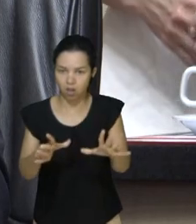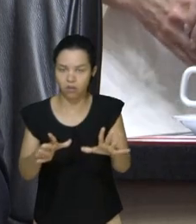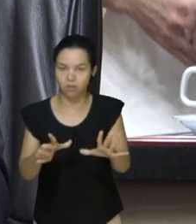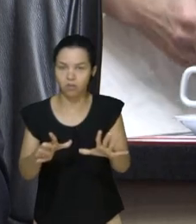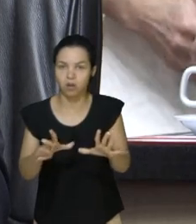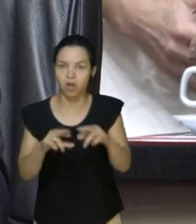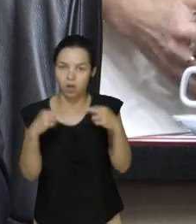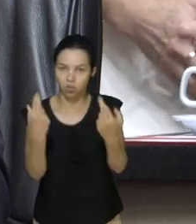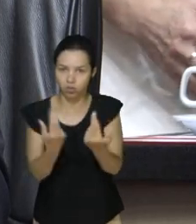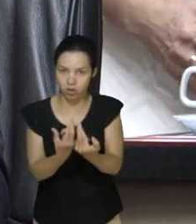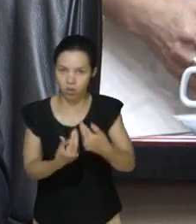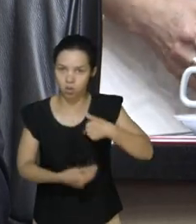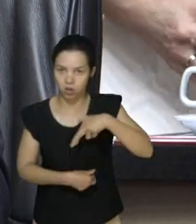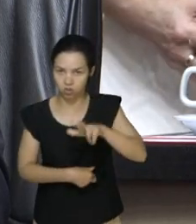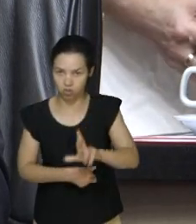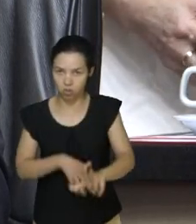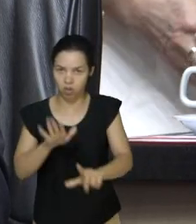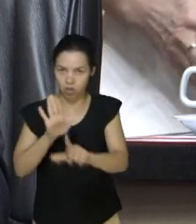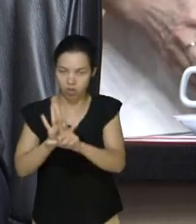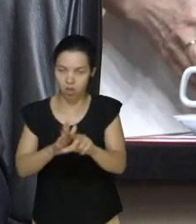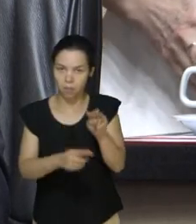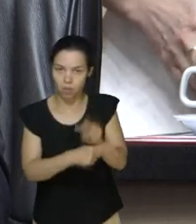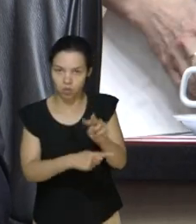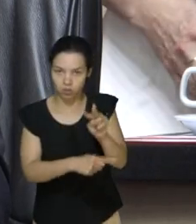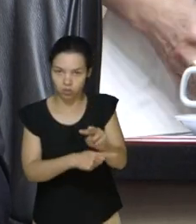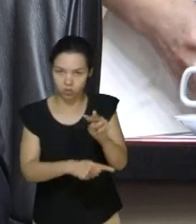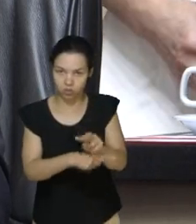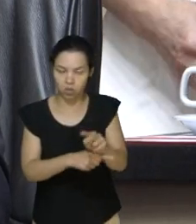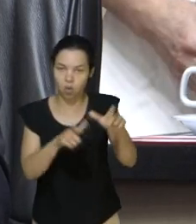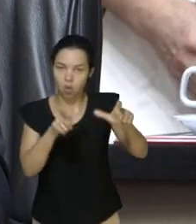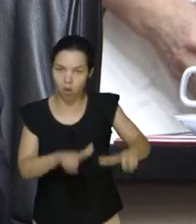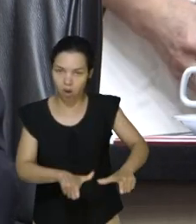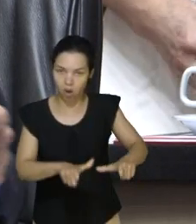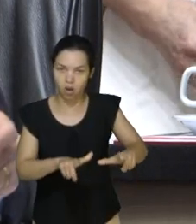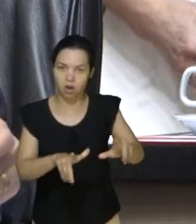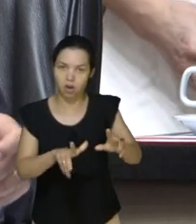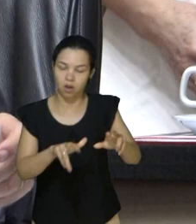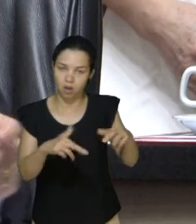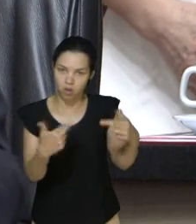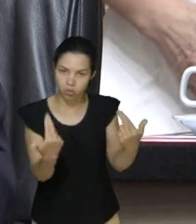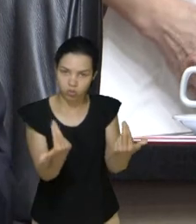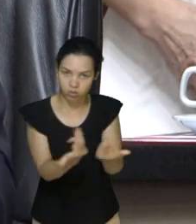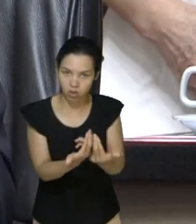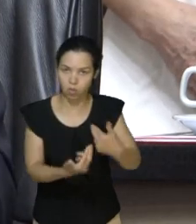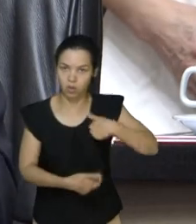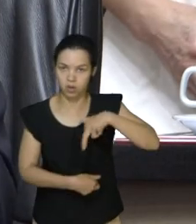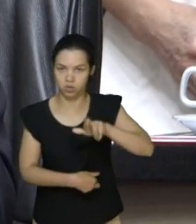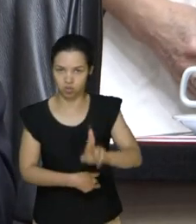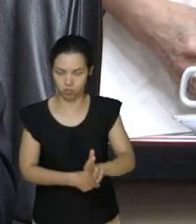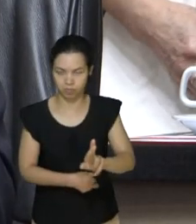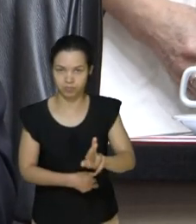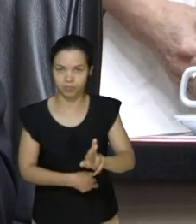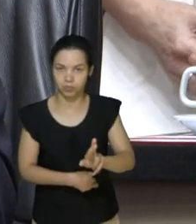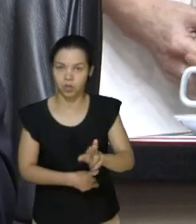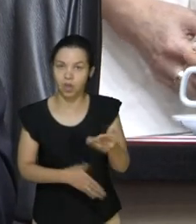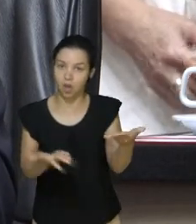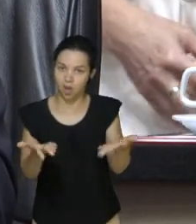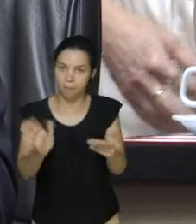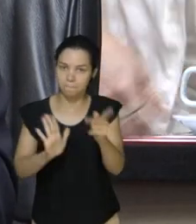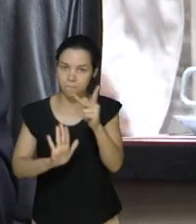a garantia, na forma da lei, a proteção aos locais dos cultos e suas liturgias. Esse projeto visa, além